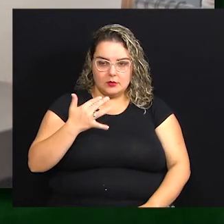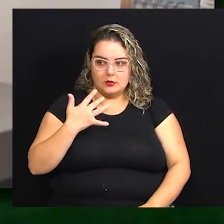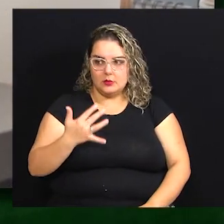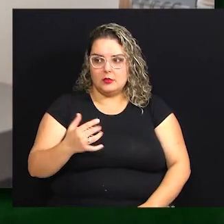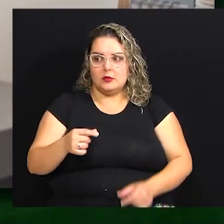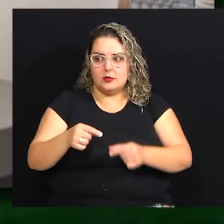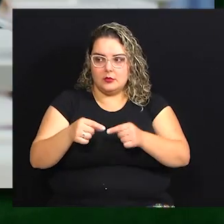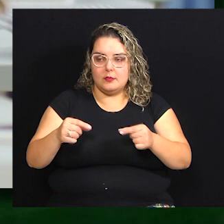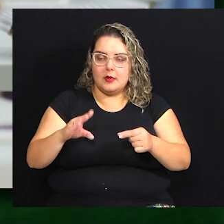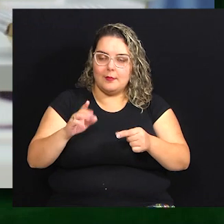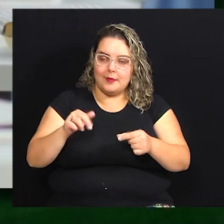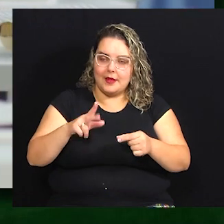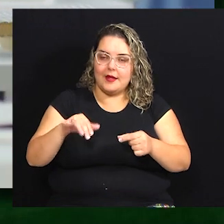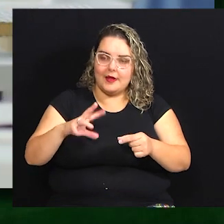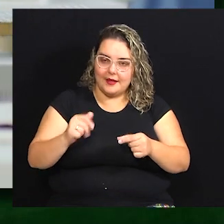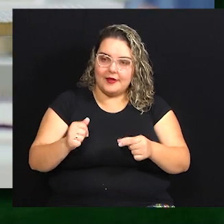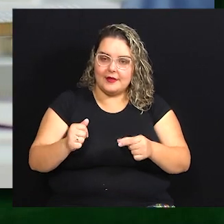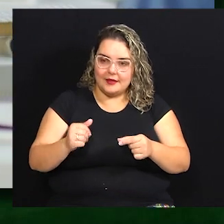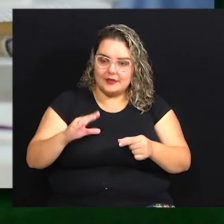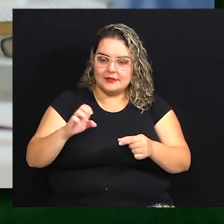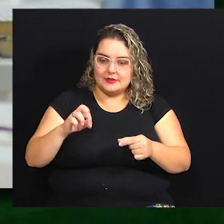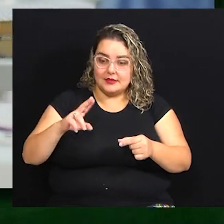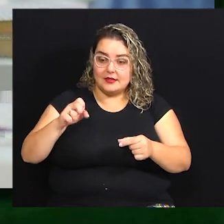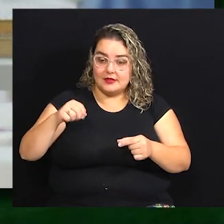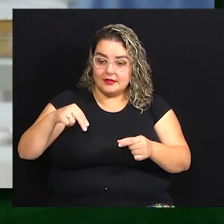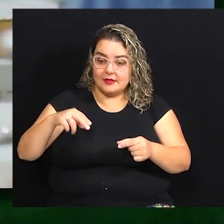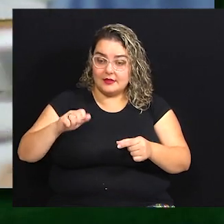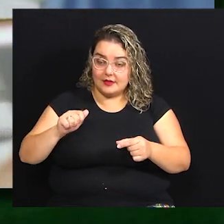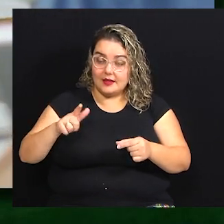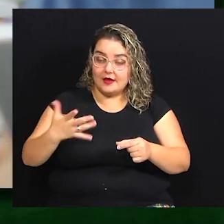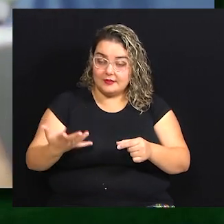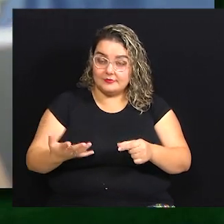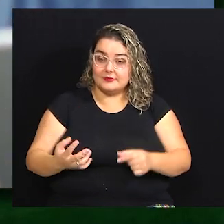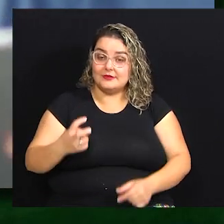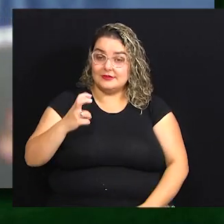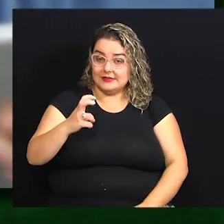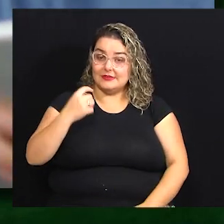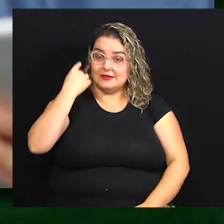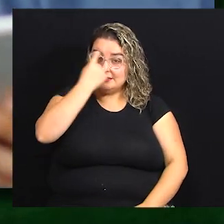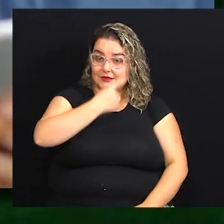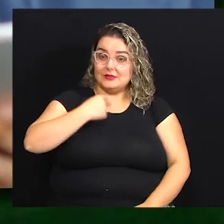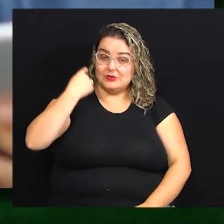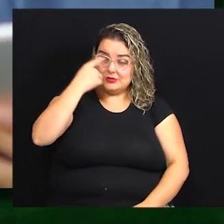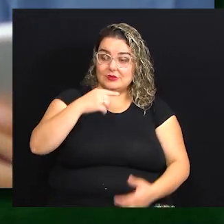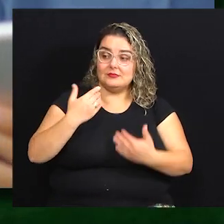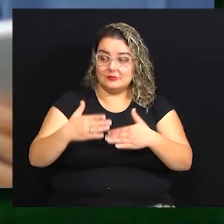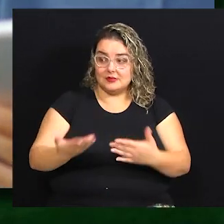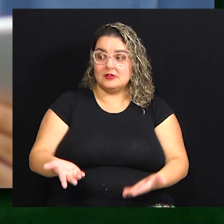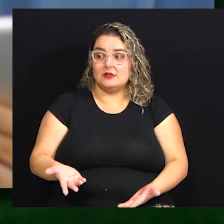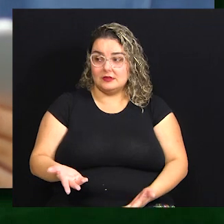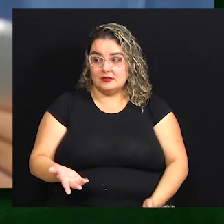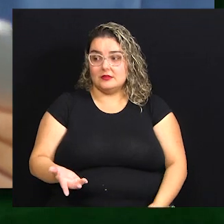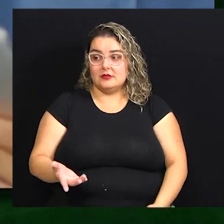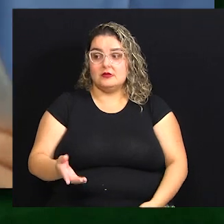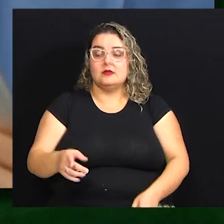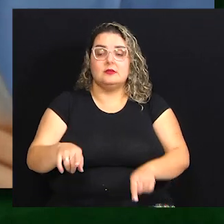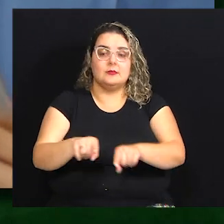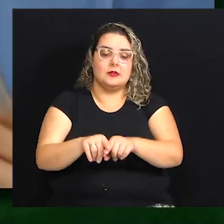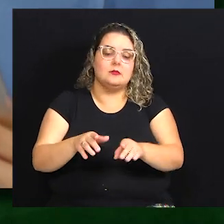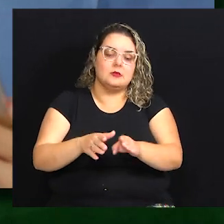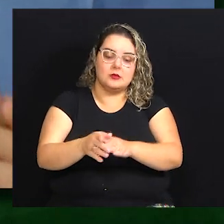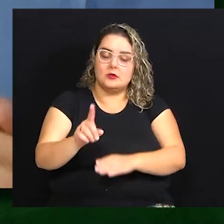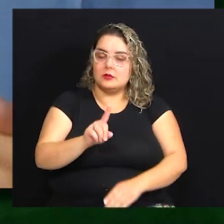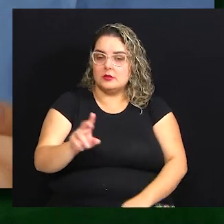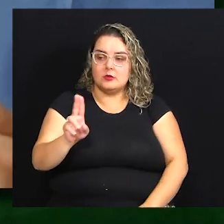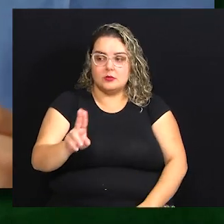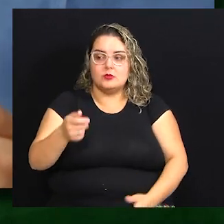Uma barrinha de cereal sempre recomendável também, porque são 5 horas de prova, né? E já mencionei a água, máscara será recomendada, mas